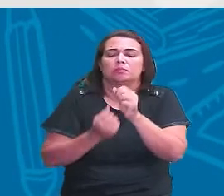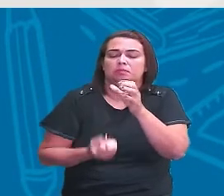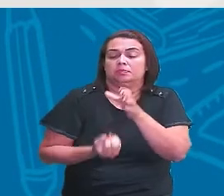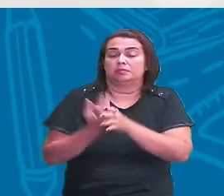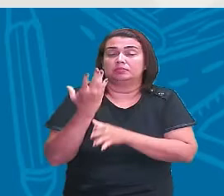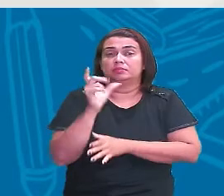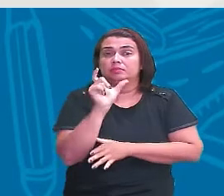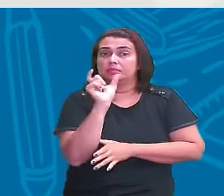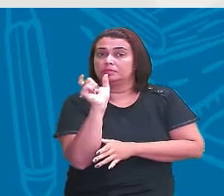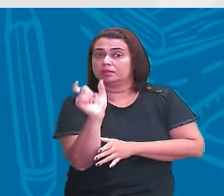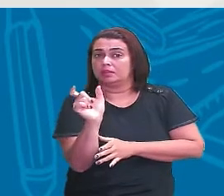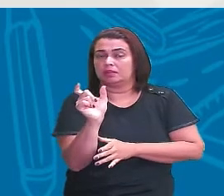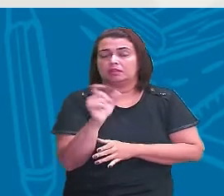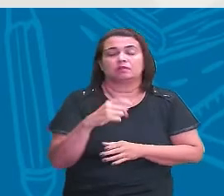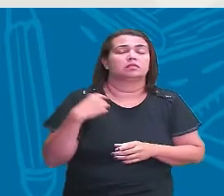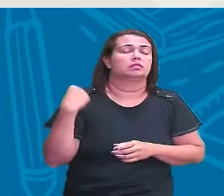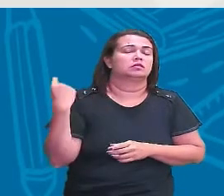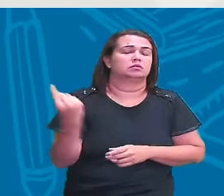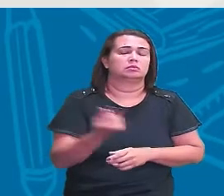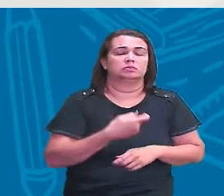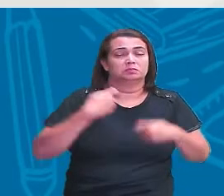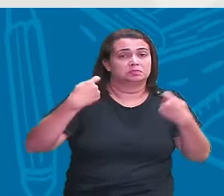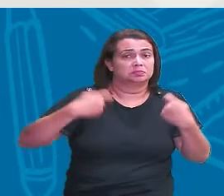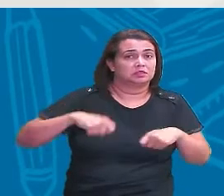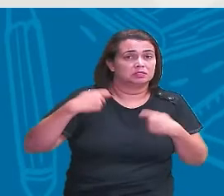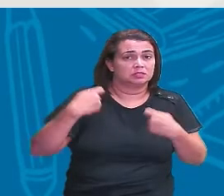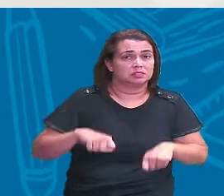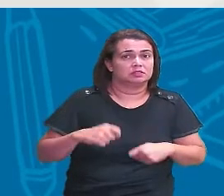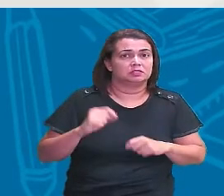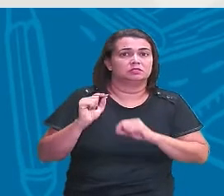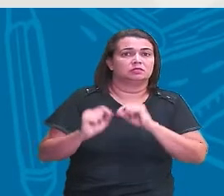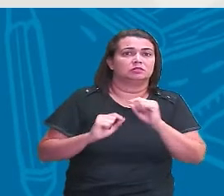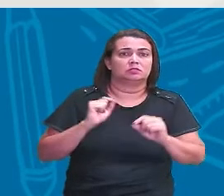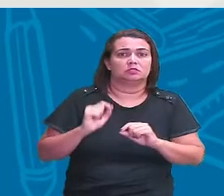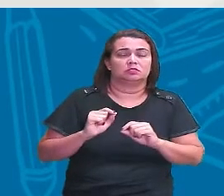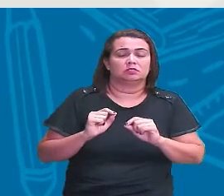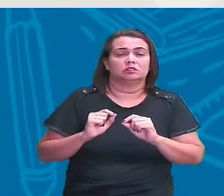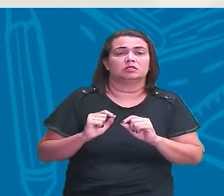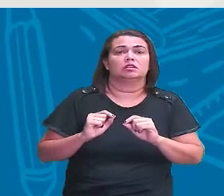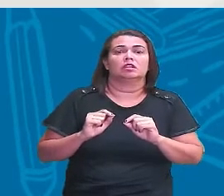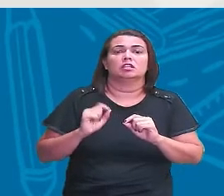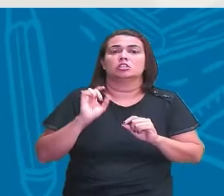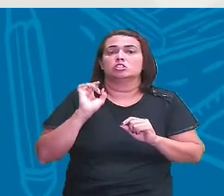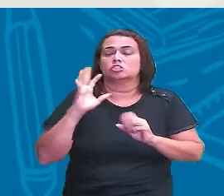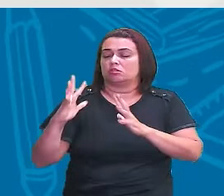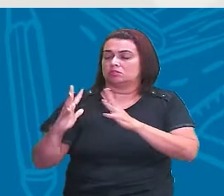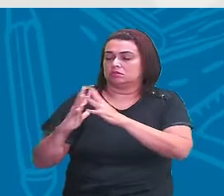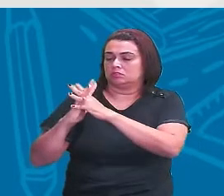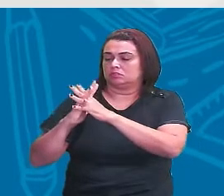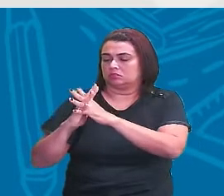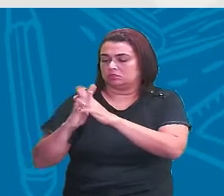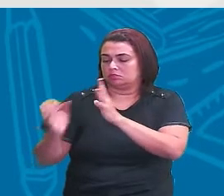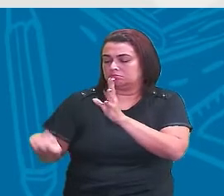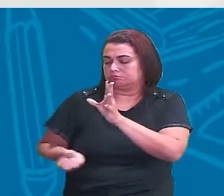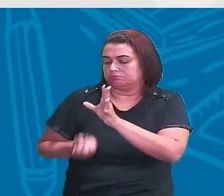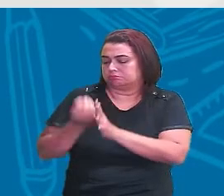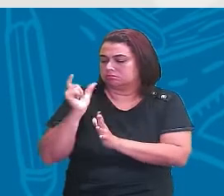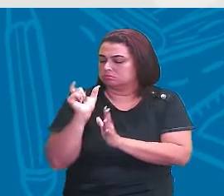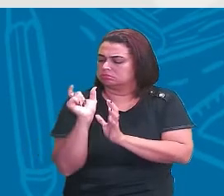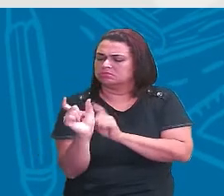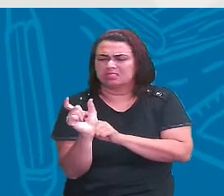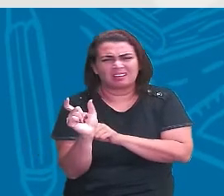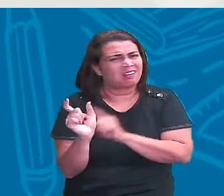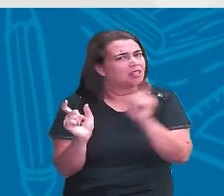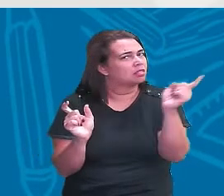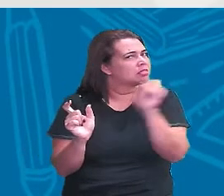gente precisa ter as letrinhas e só com consoantes não é possível a gente formar palavras. A